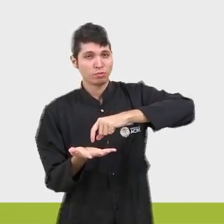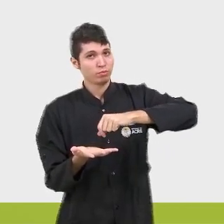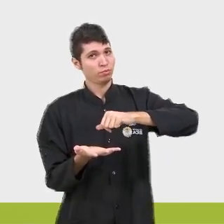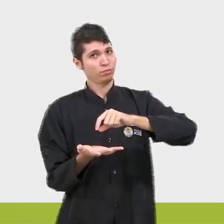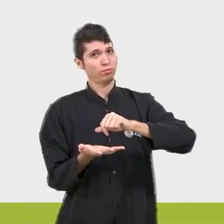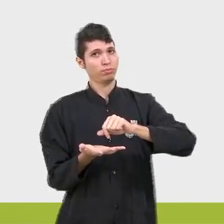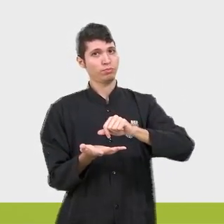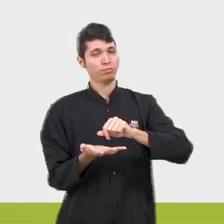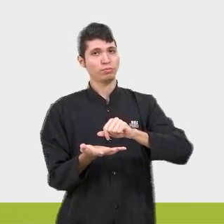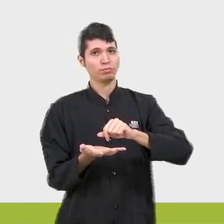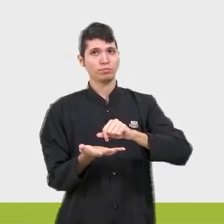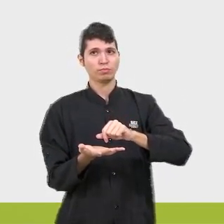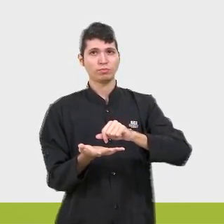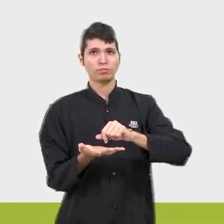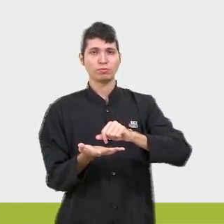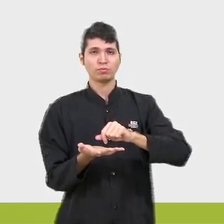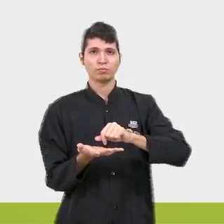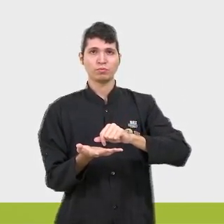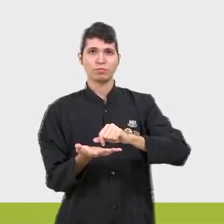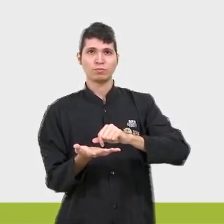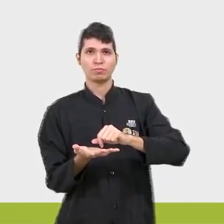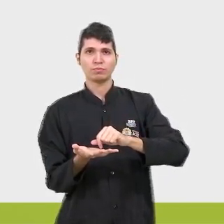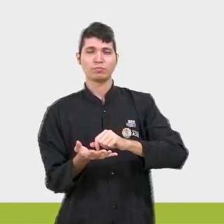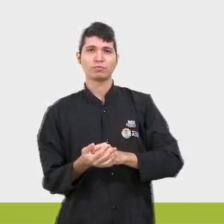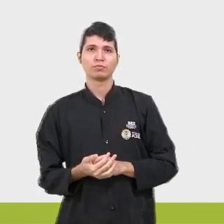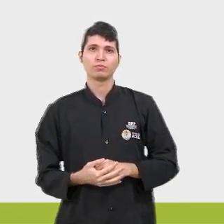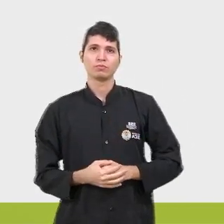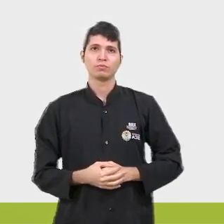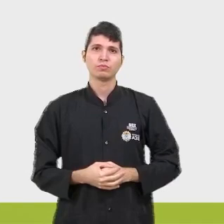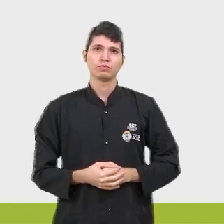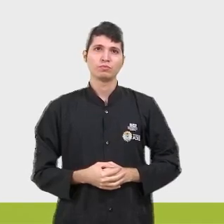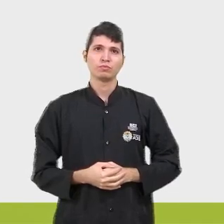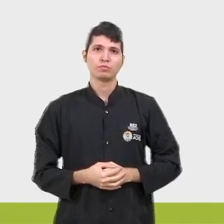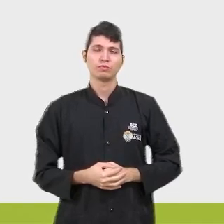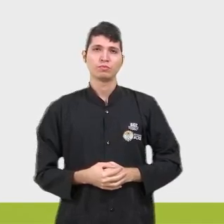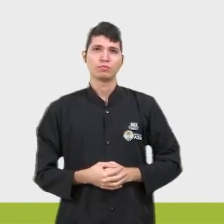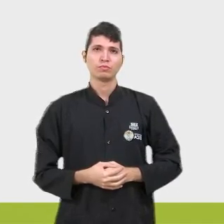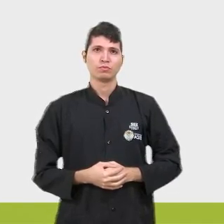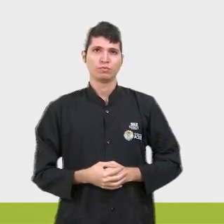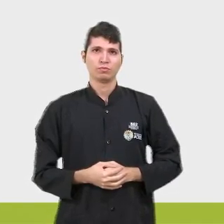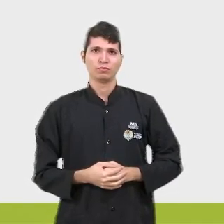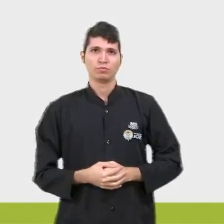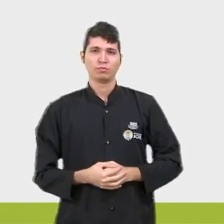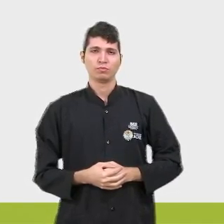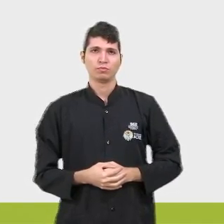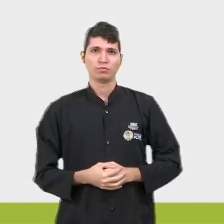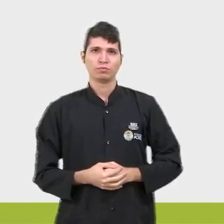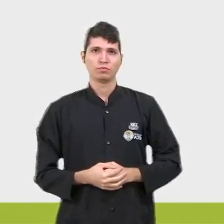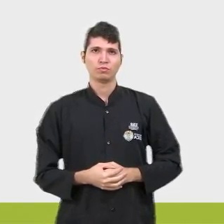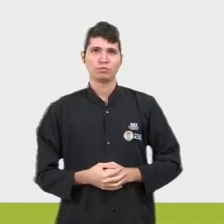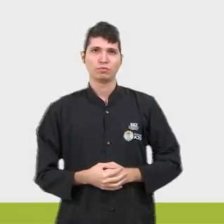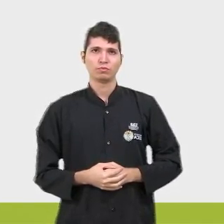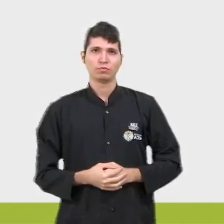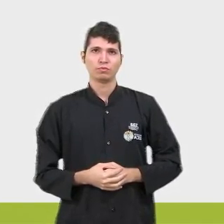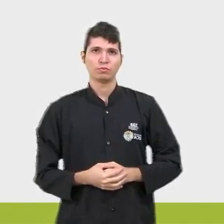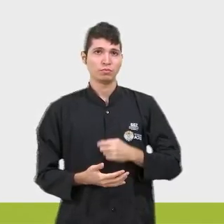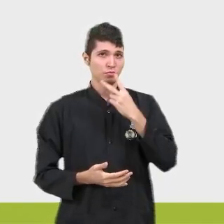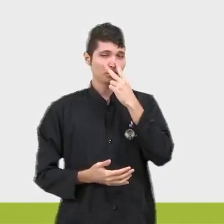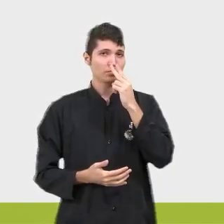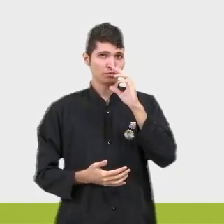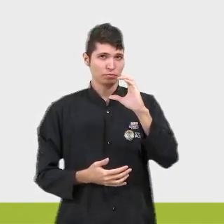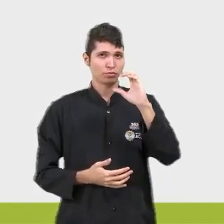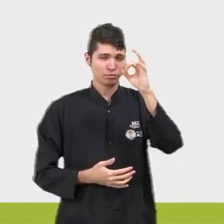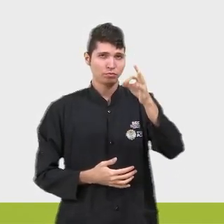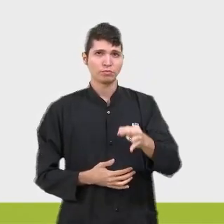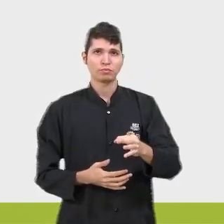Extinção das preguiças, diminuição das áreas com a flora. Parece que a C é correta, mas vamos